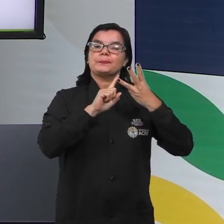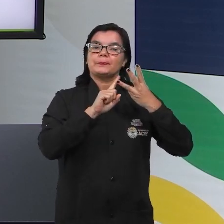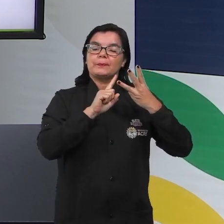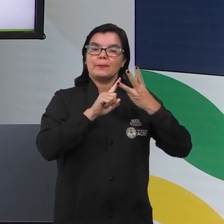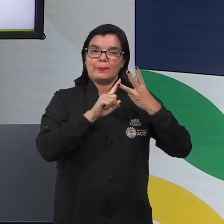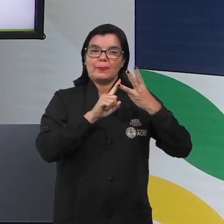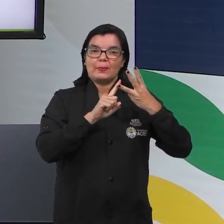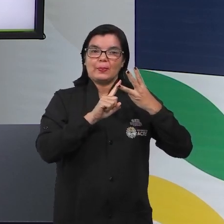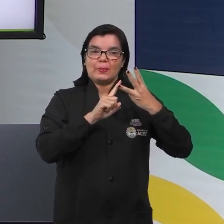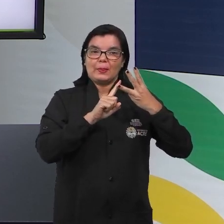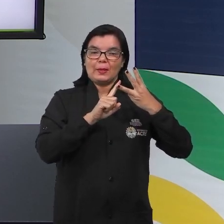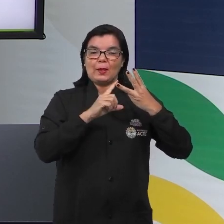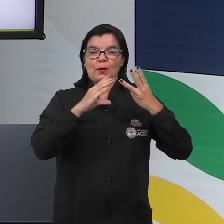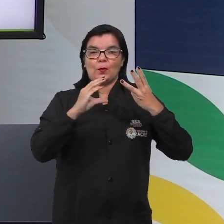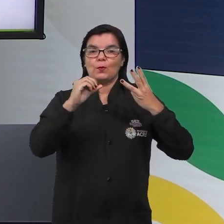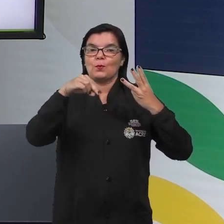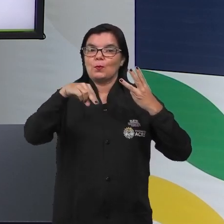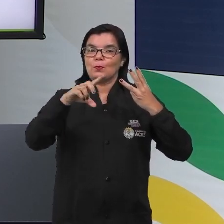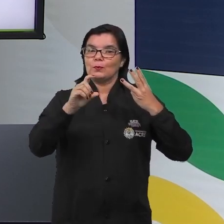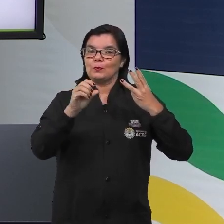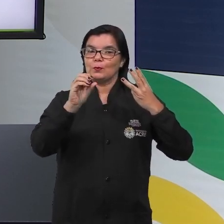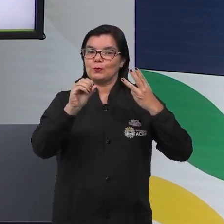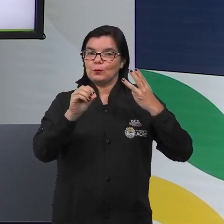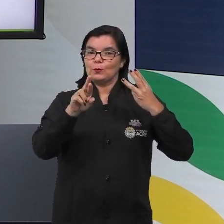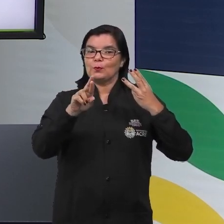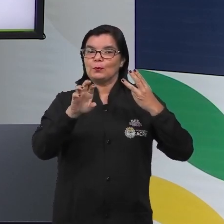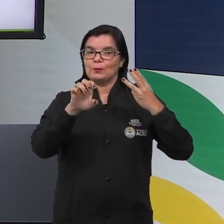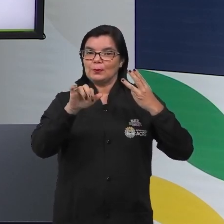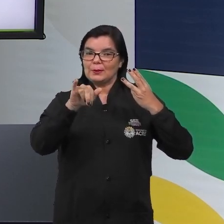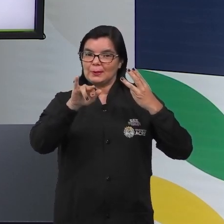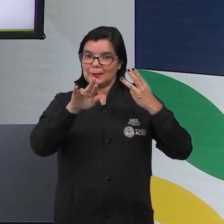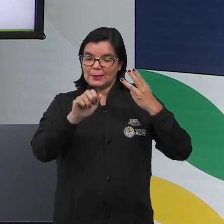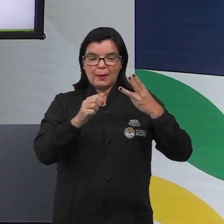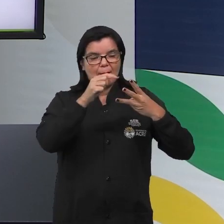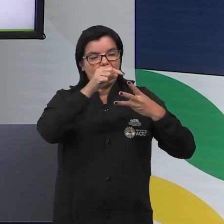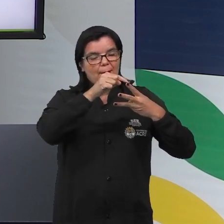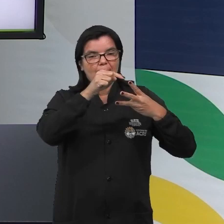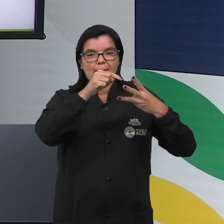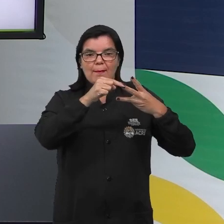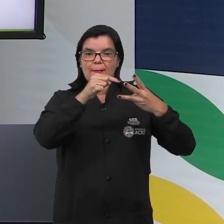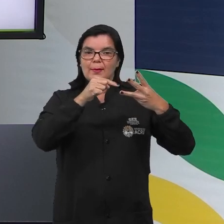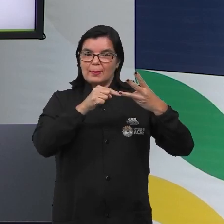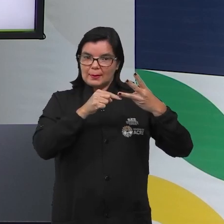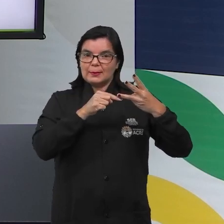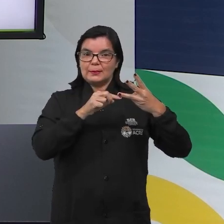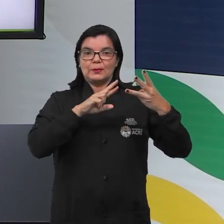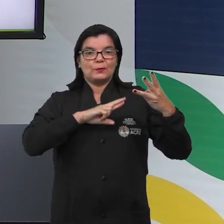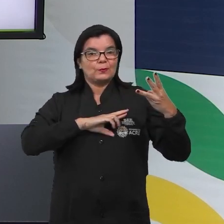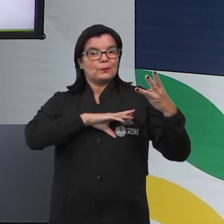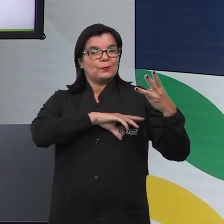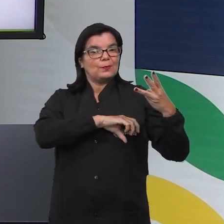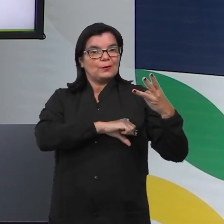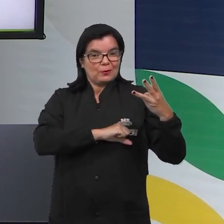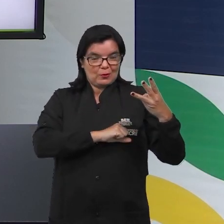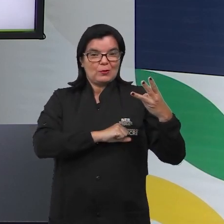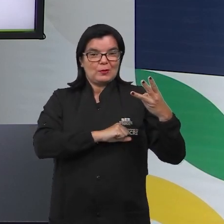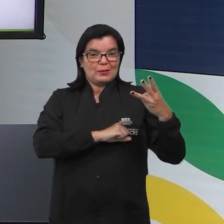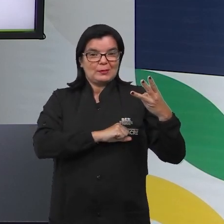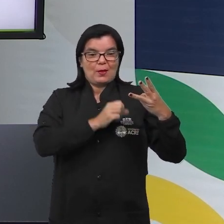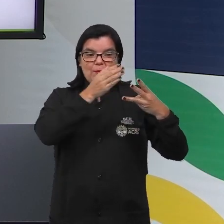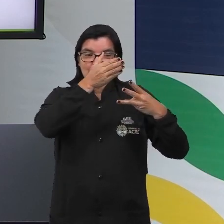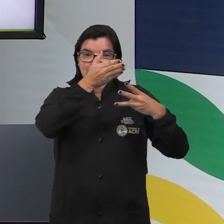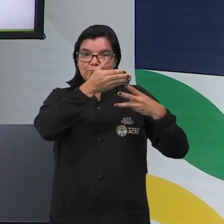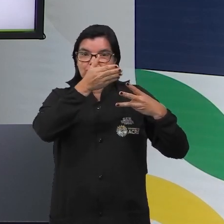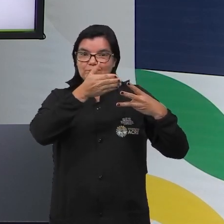e a era condoureira. Então, cada era dessa do romantismo, ou fase,